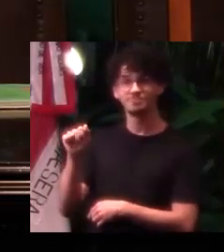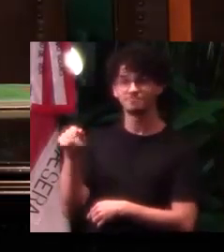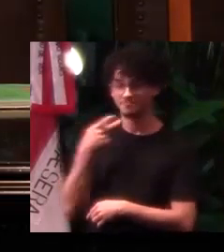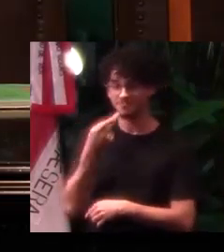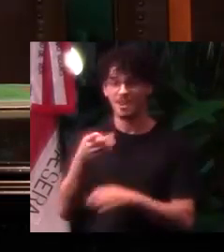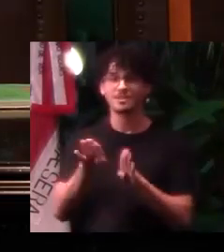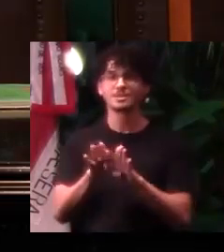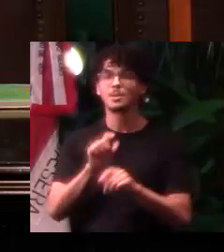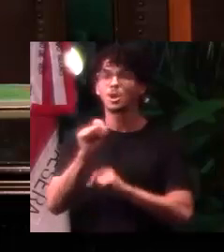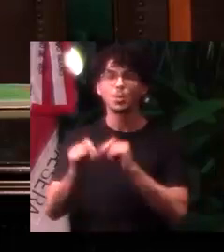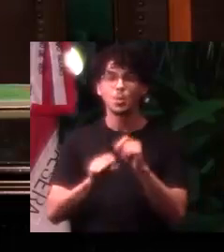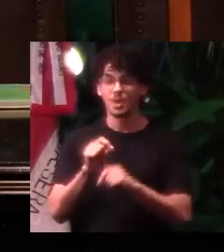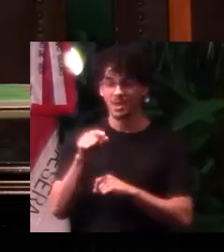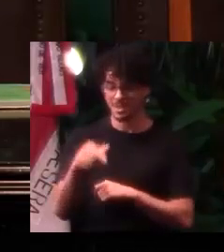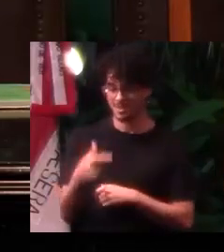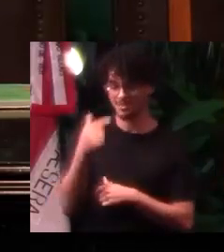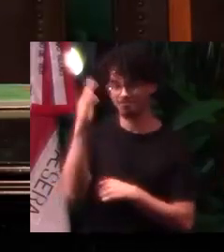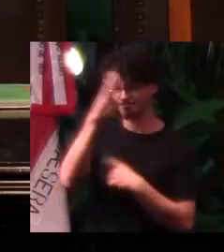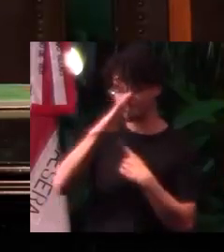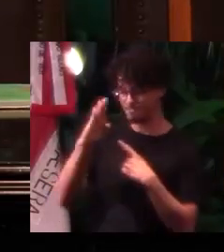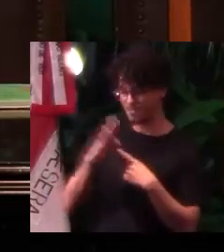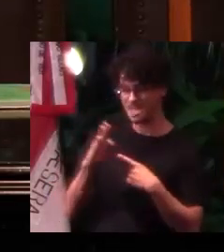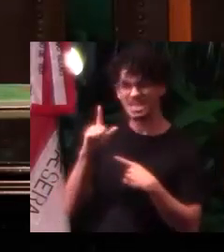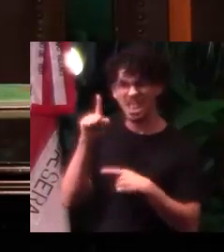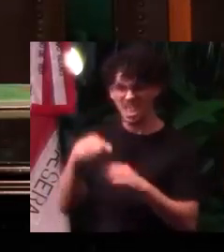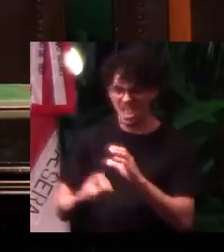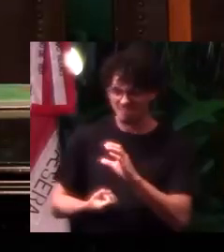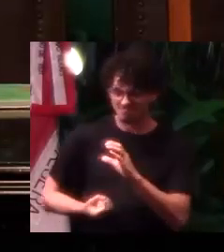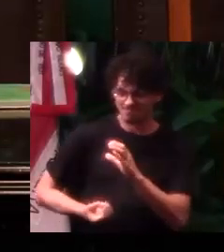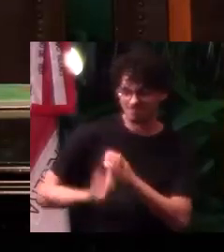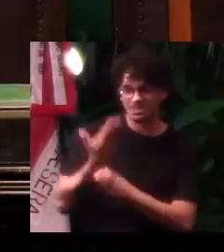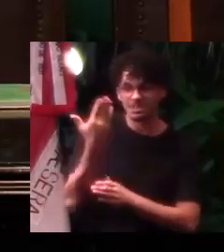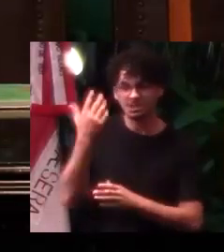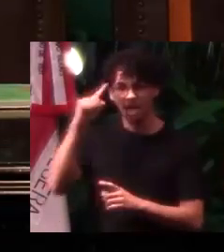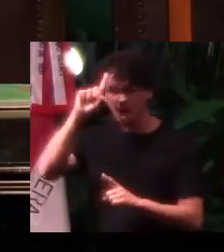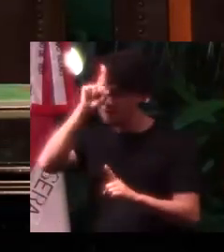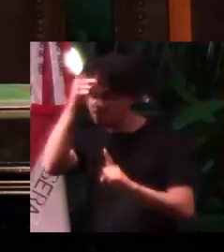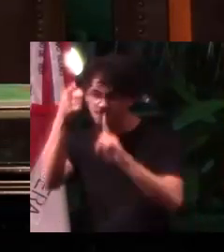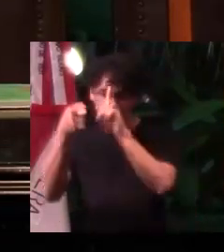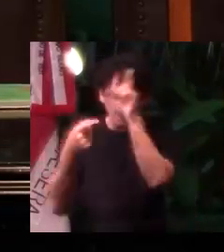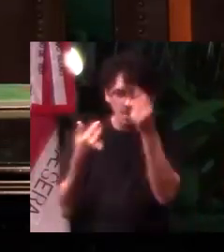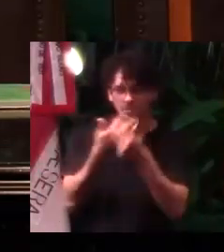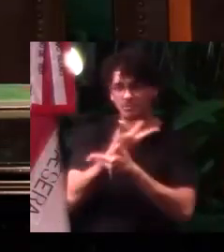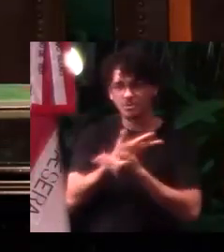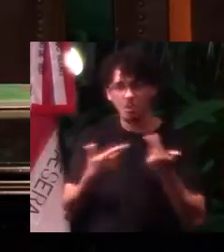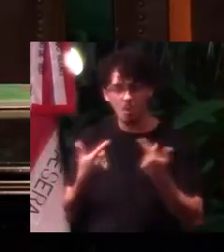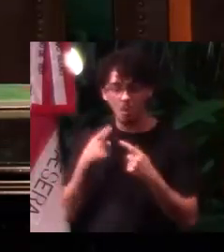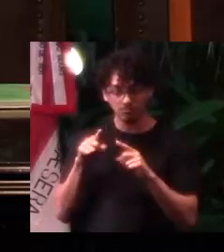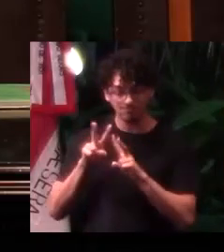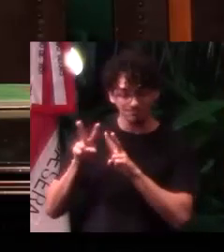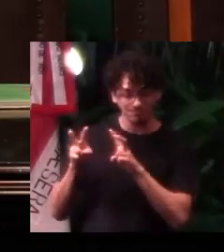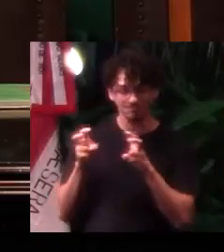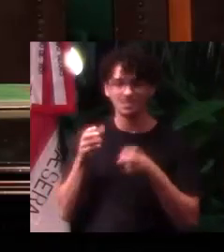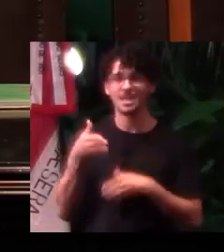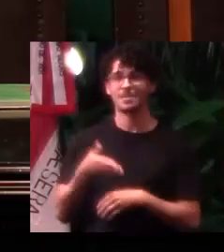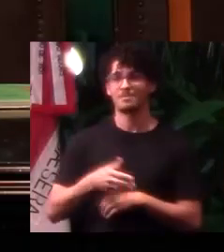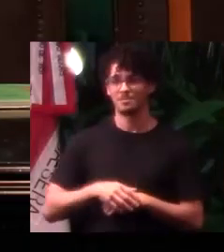nascente. Não é? Por isso ele cria palavras, ele volta a remoer